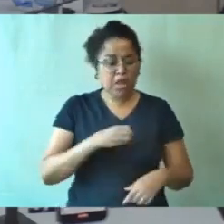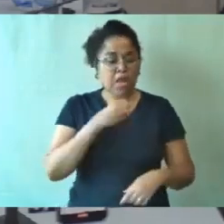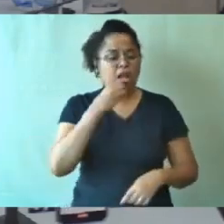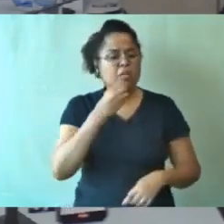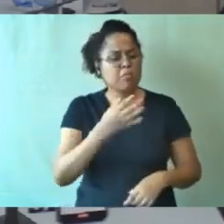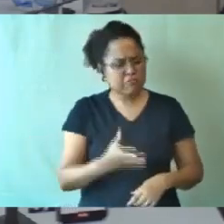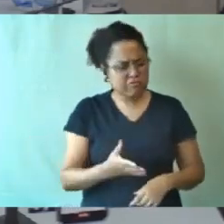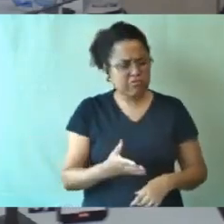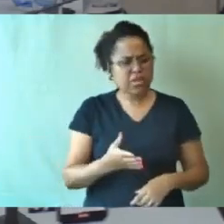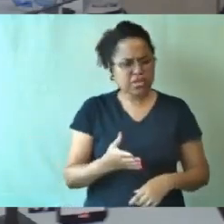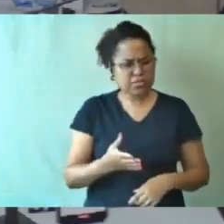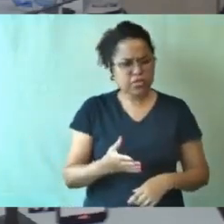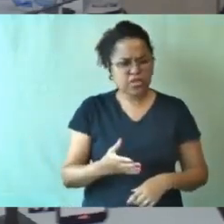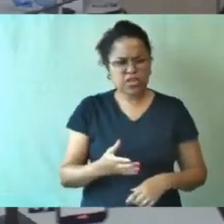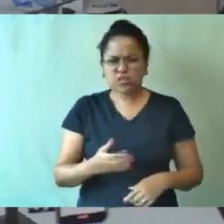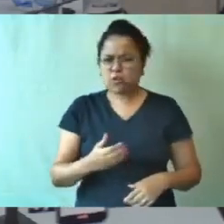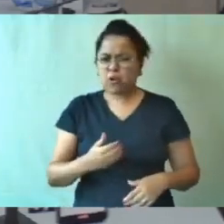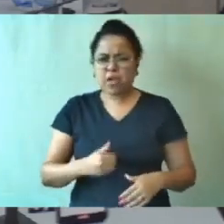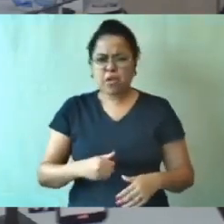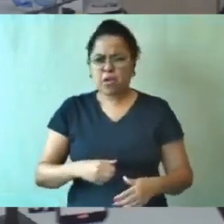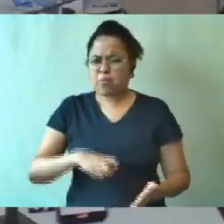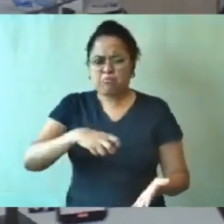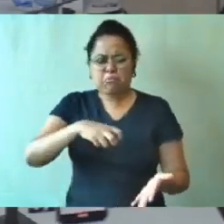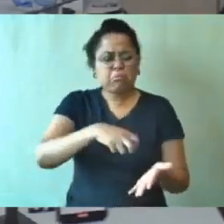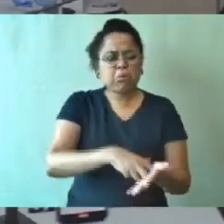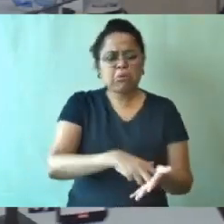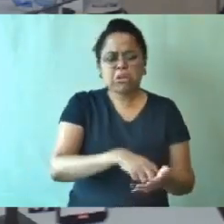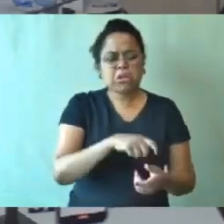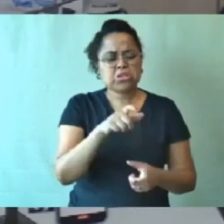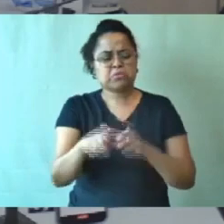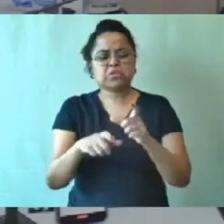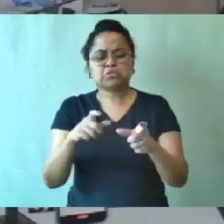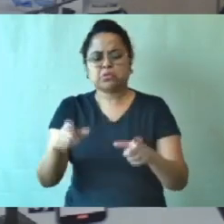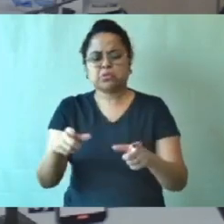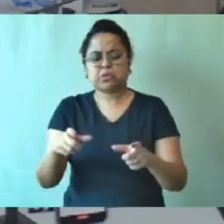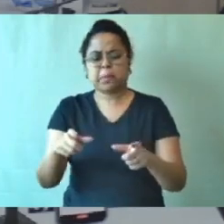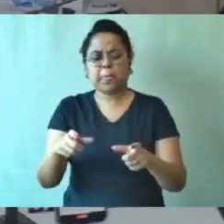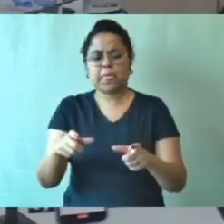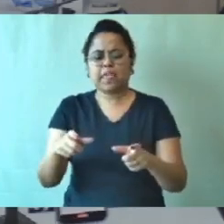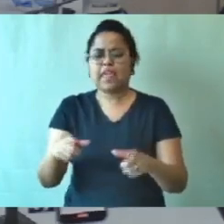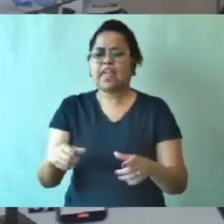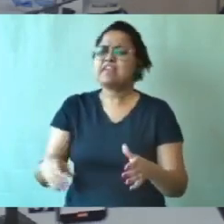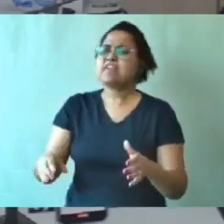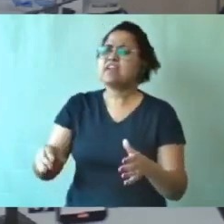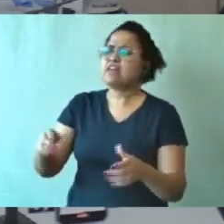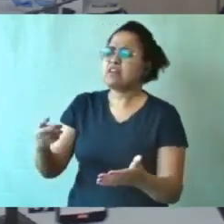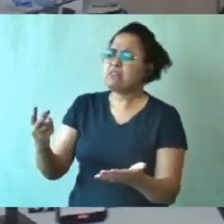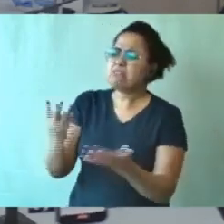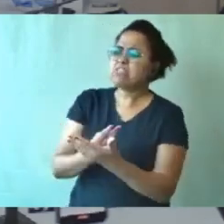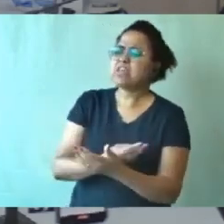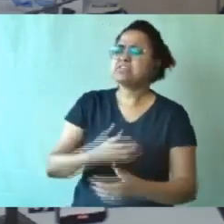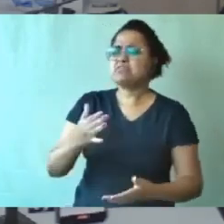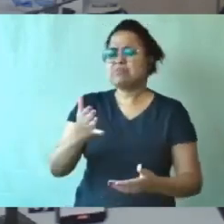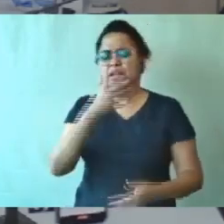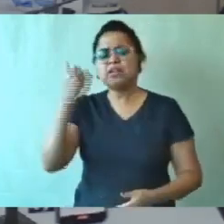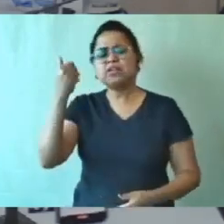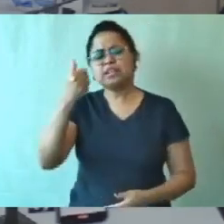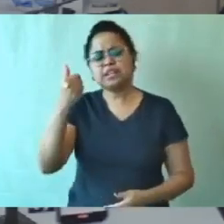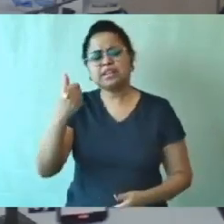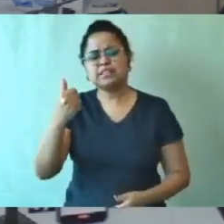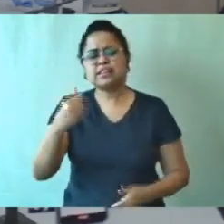quer é que traga melhoria. É que traga melhoria. E que, através desse relatório nosso, a gente venha